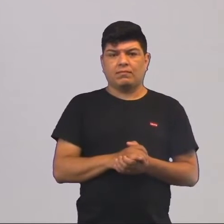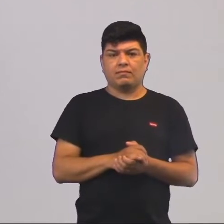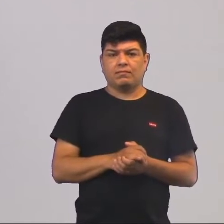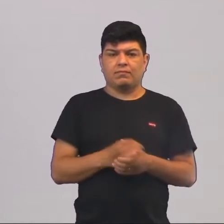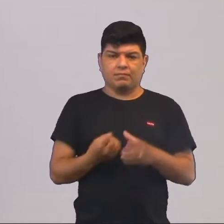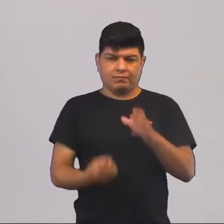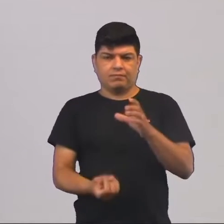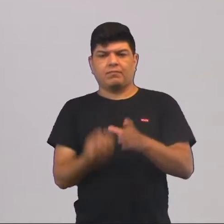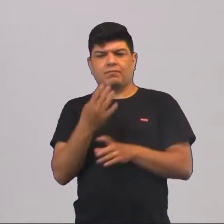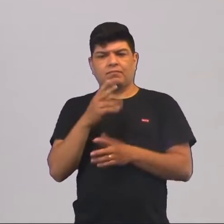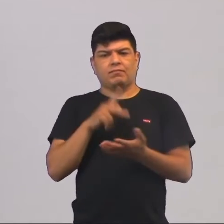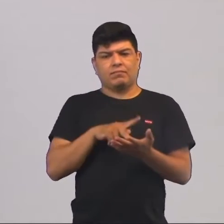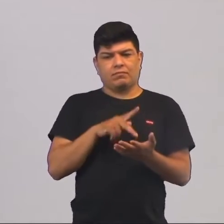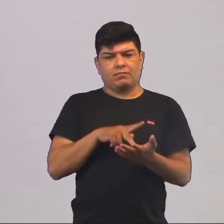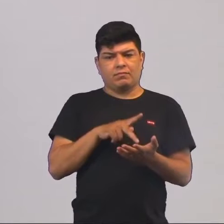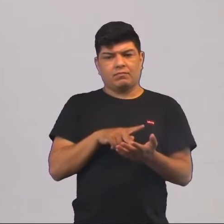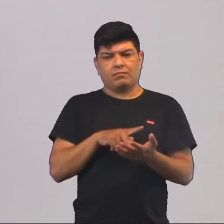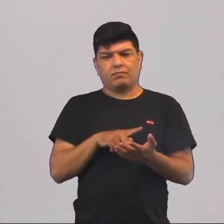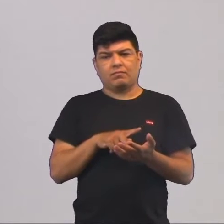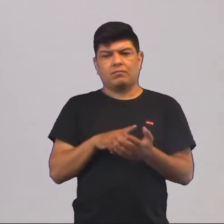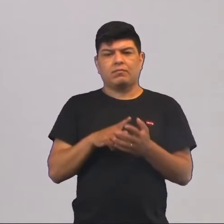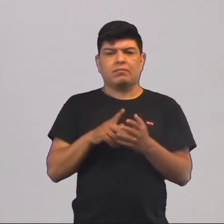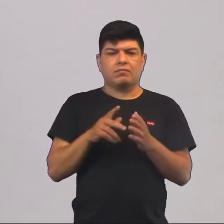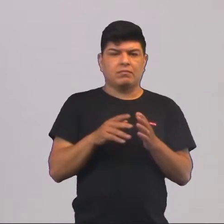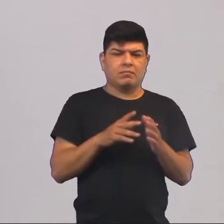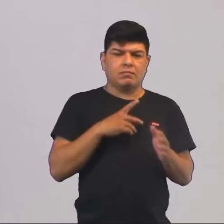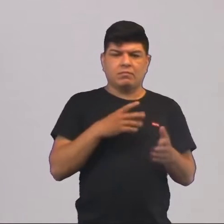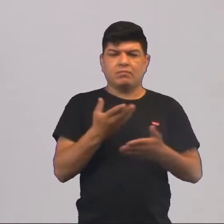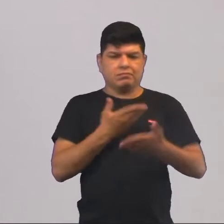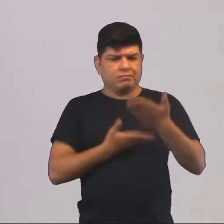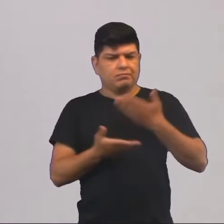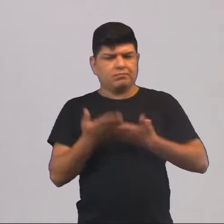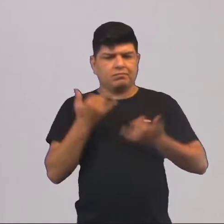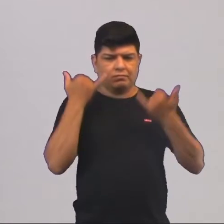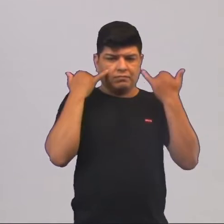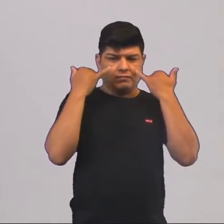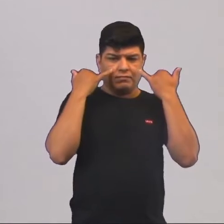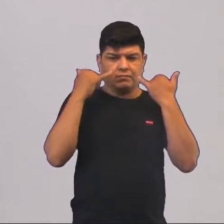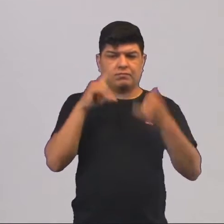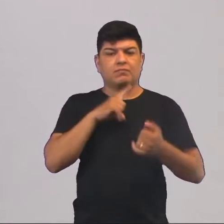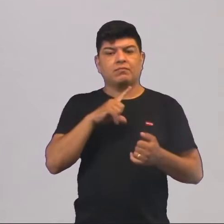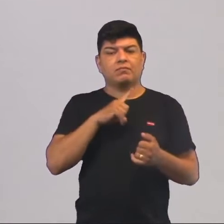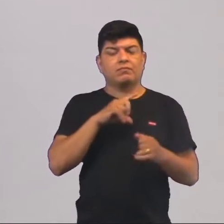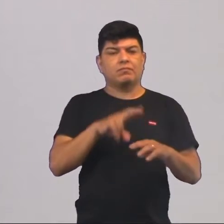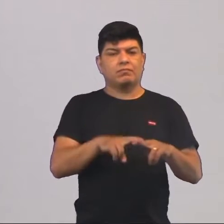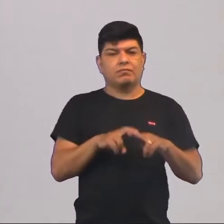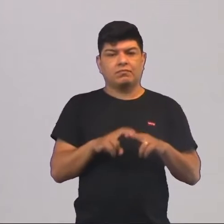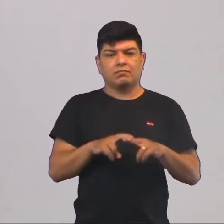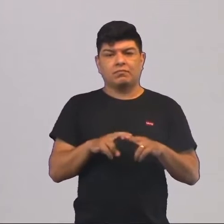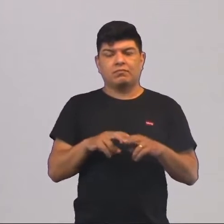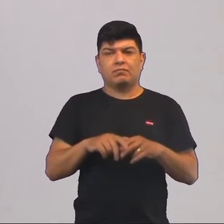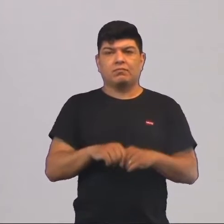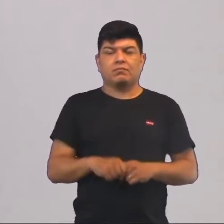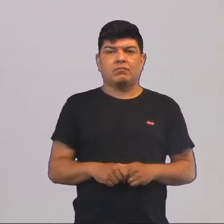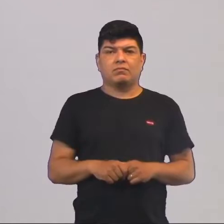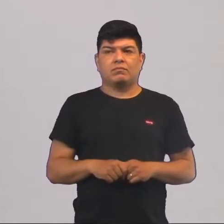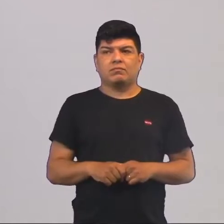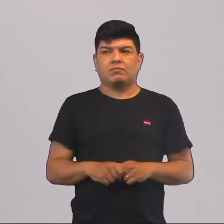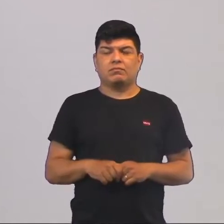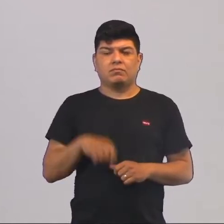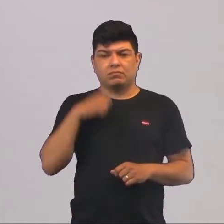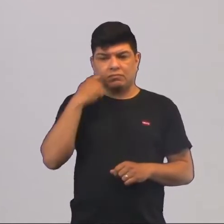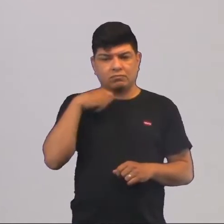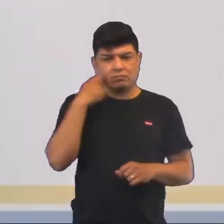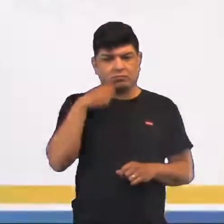aquela produção? Será que ele passa alguma informação? Então é isso que